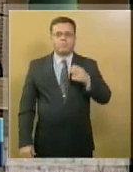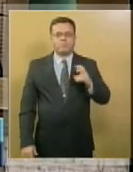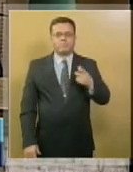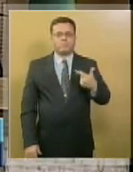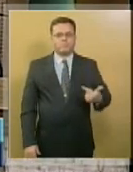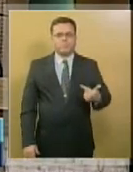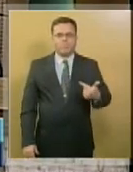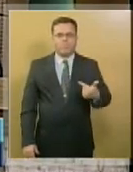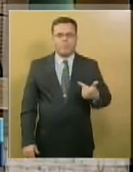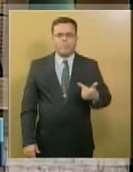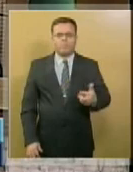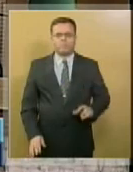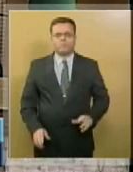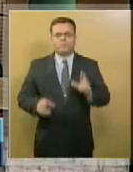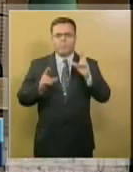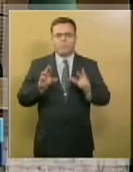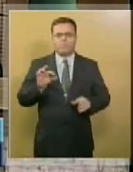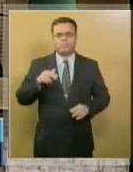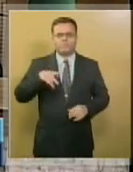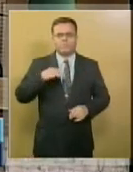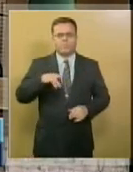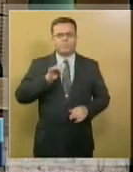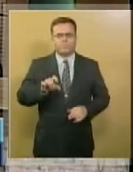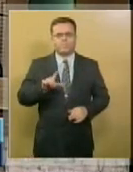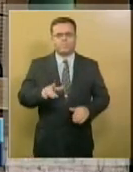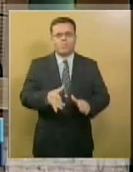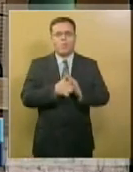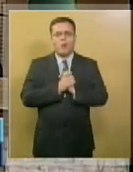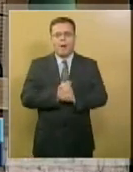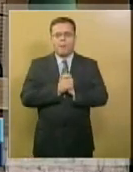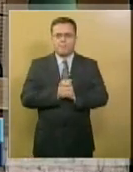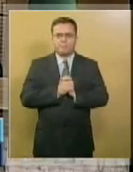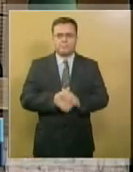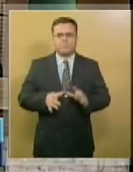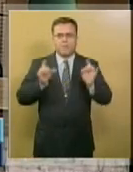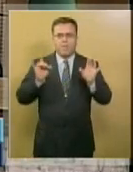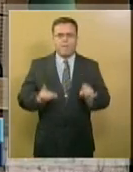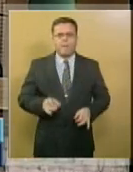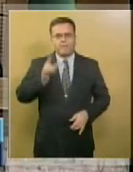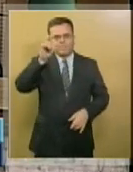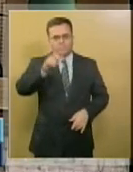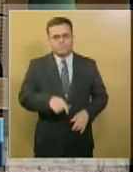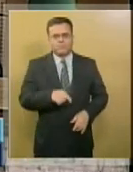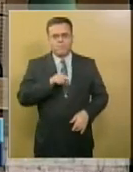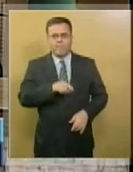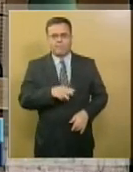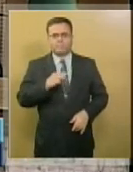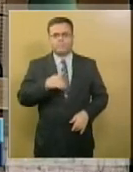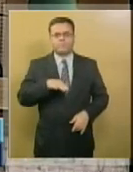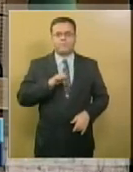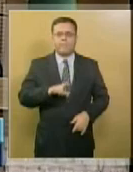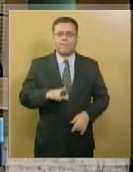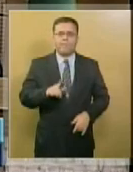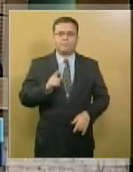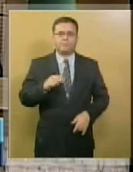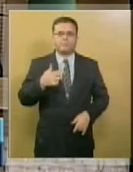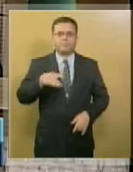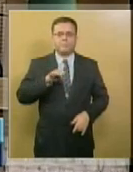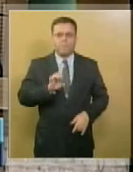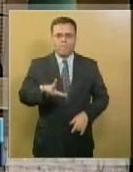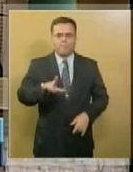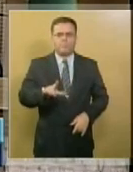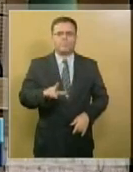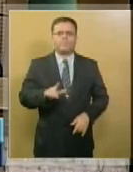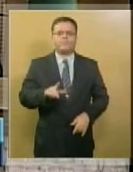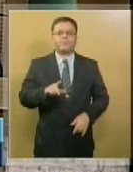1152, de autoria do deputado Luciano Pimentel. Congratulações ao excelentíssimo senhor Manuel Gabriel Bispo dos